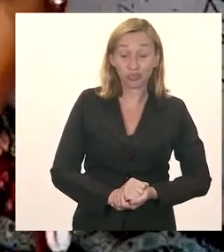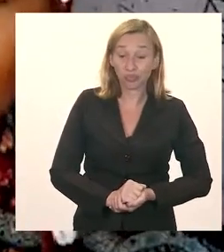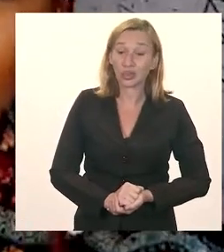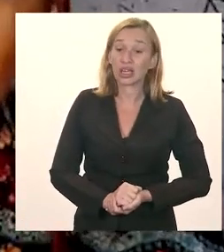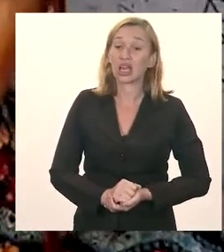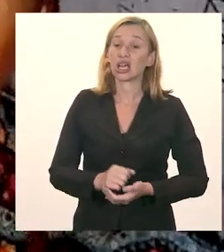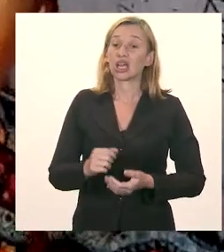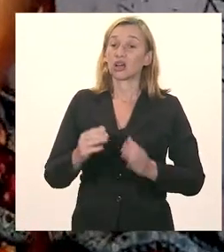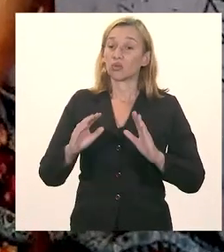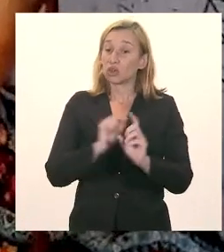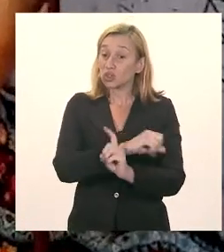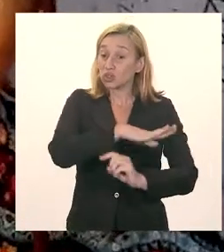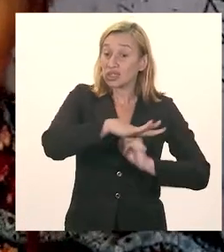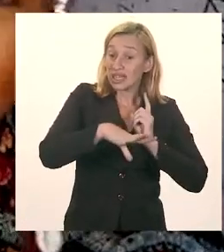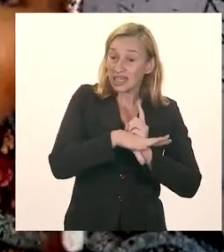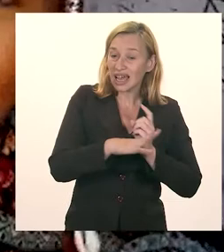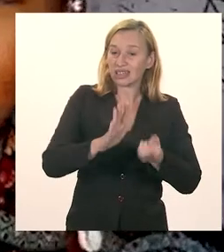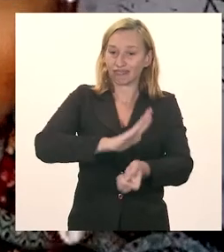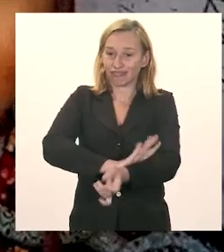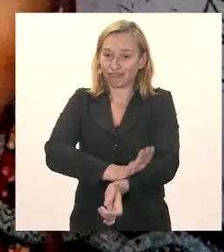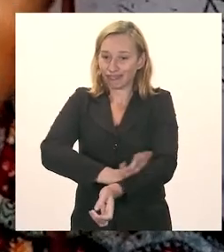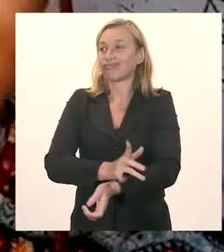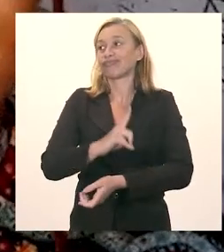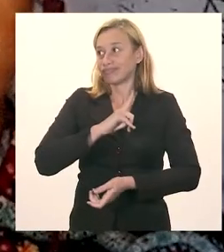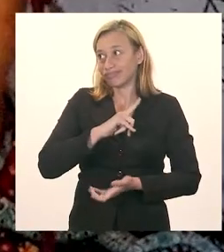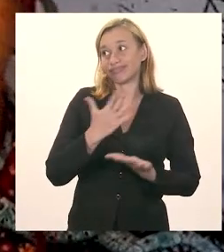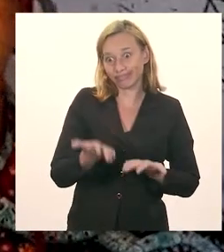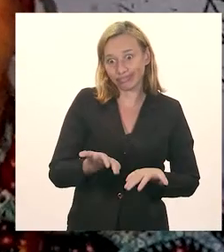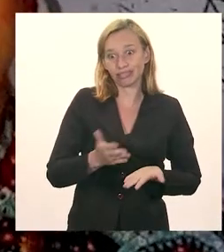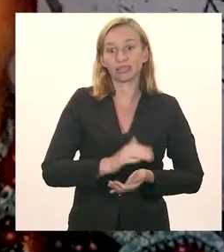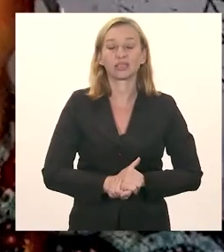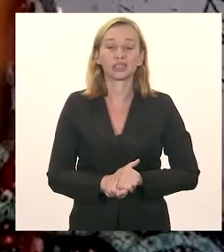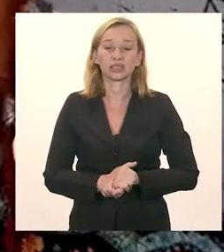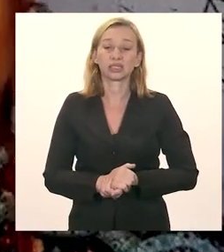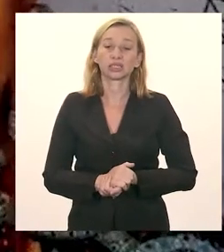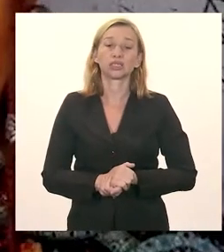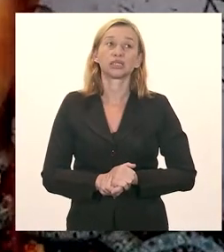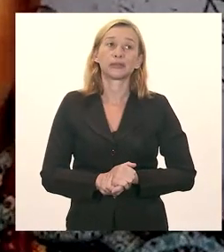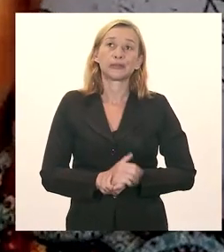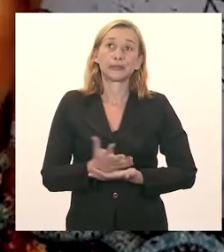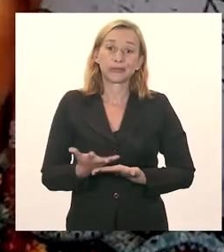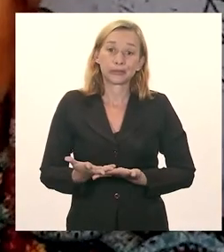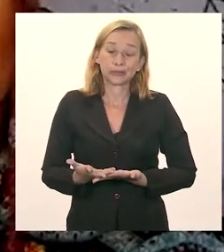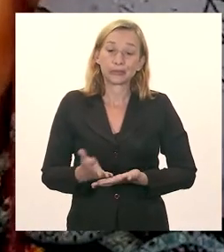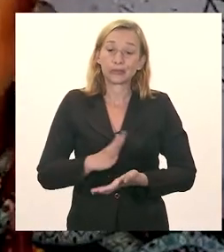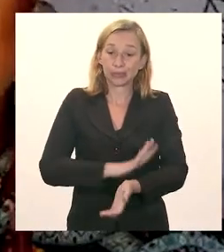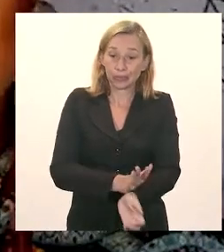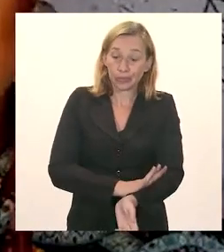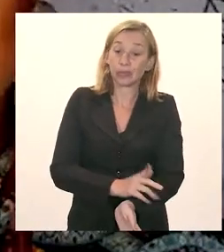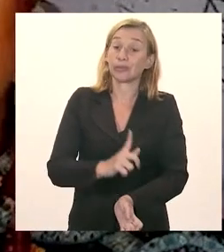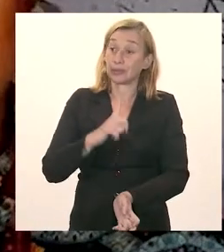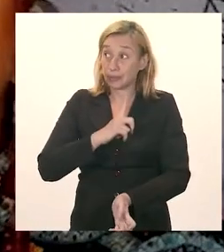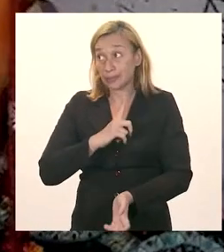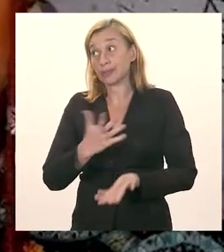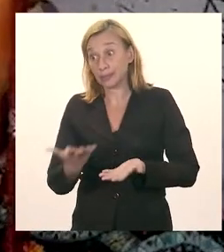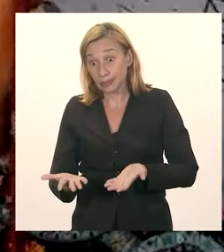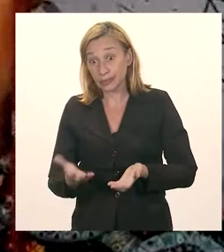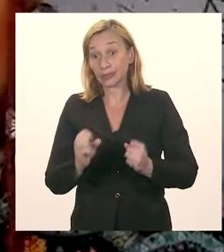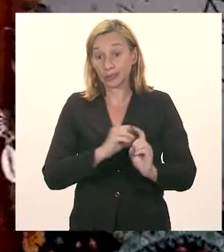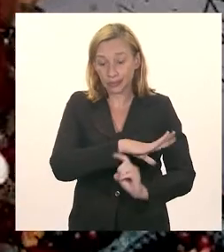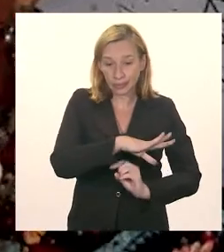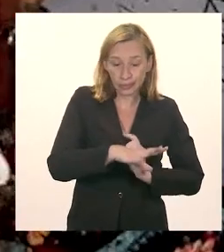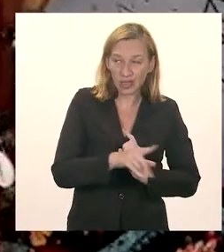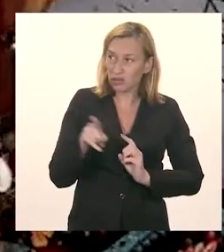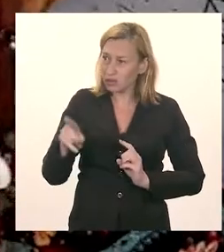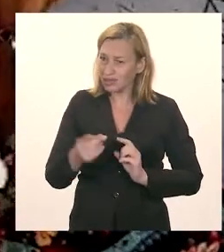gente cresce numa sociedade que é racista, né? Que é extremamente preconceituosa. E aí